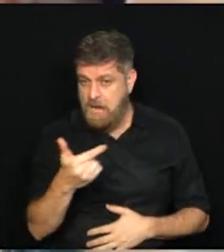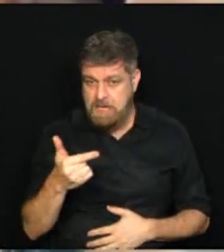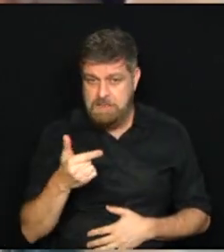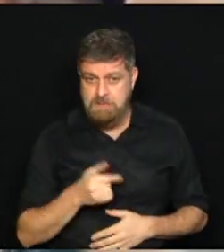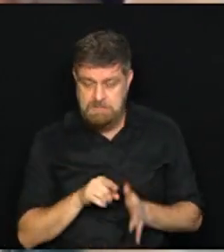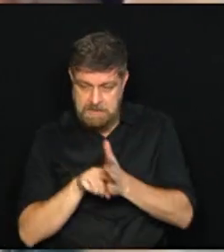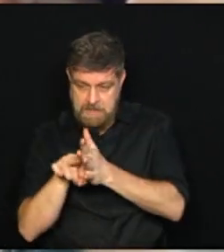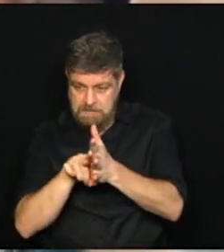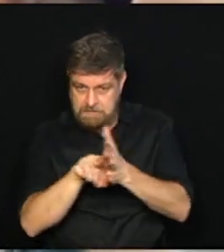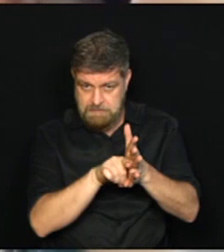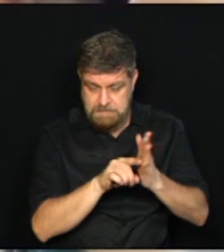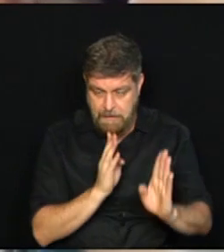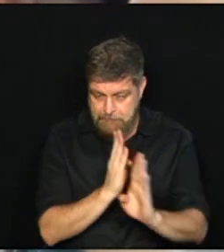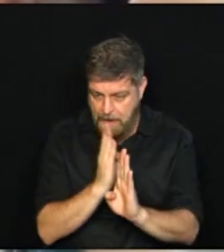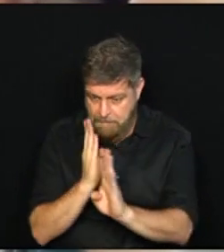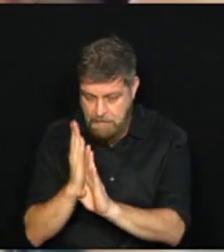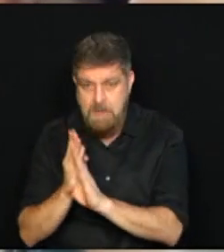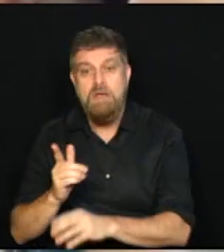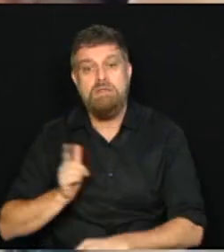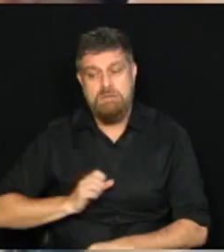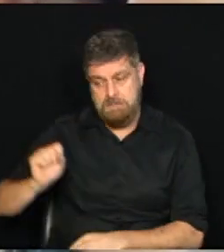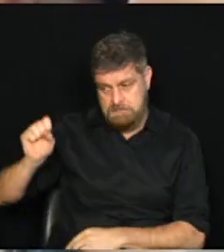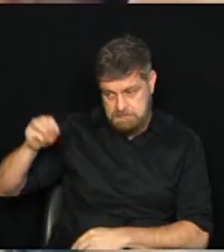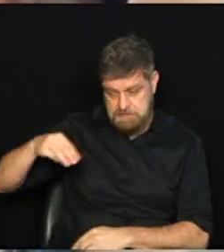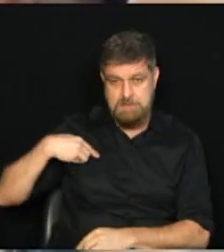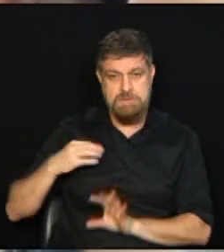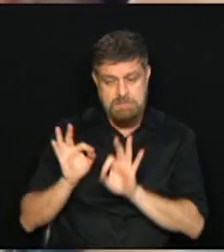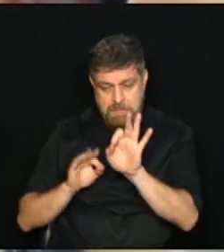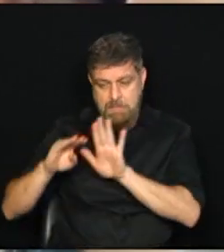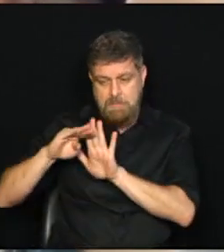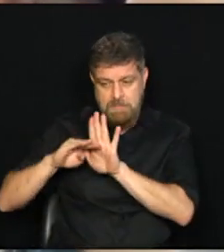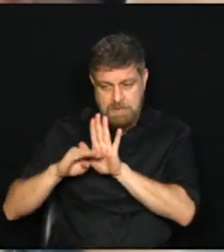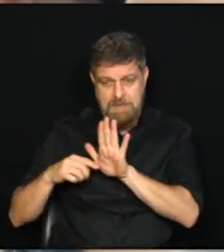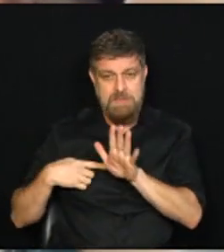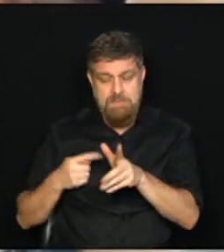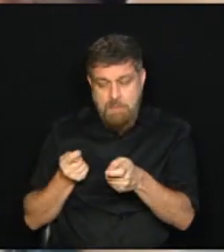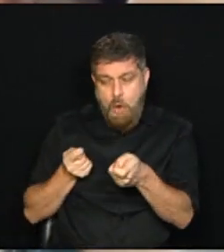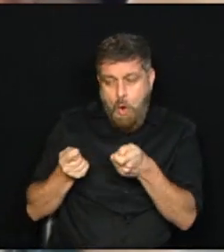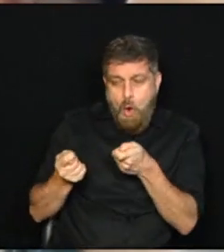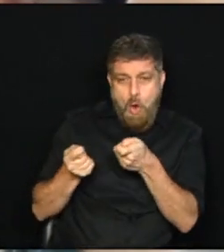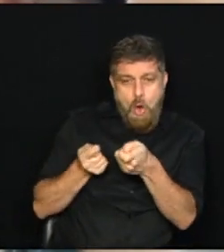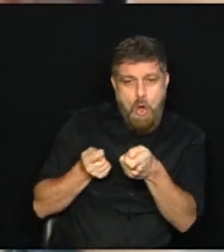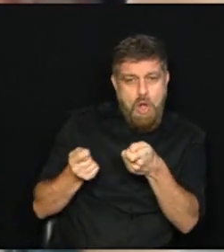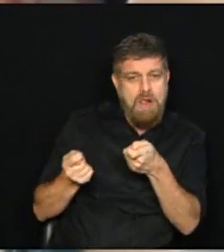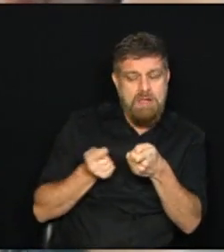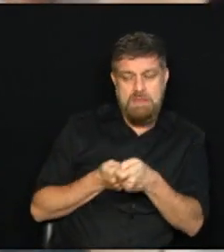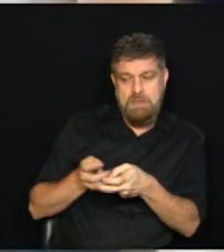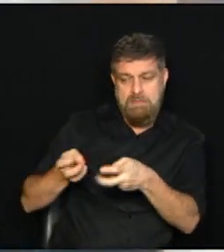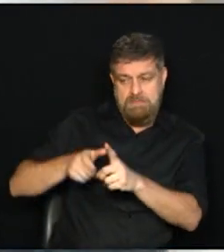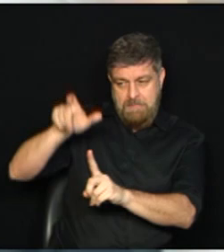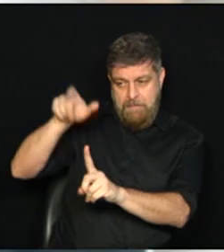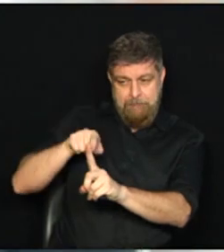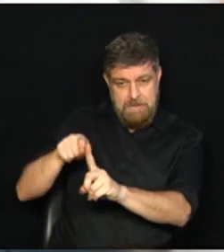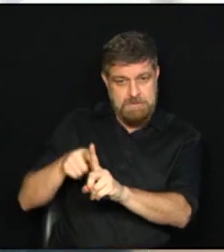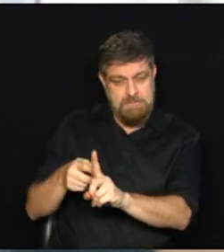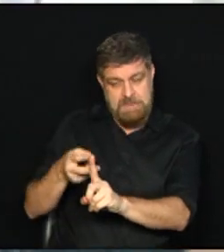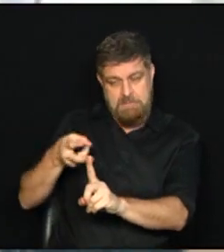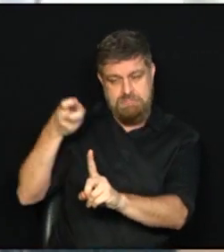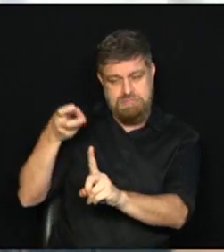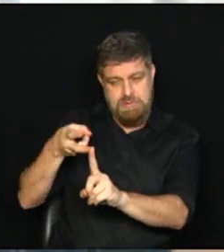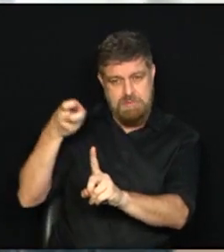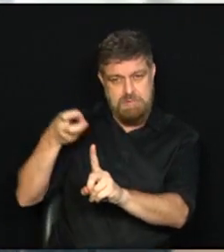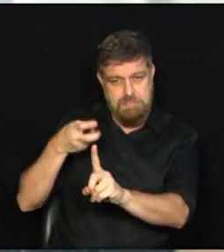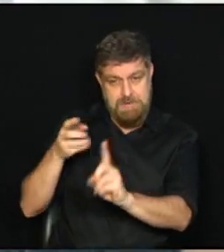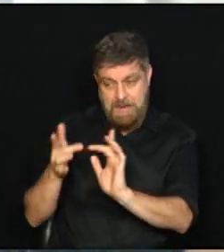existe. A gente bolou um programinha que a gente vai monitorando os sintomáticos e os seus